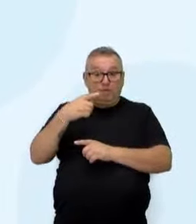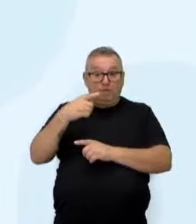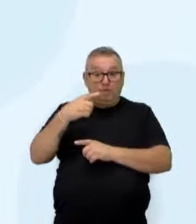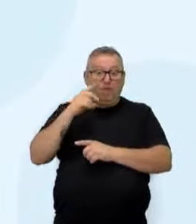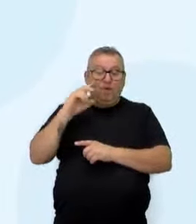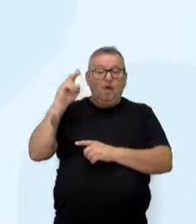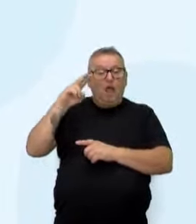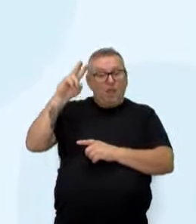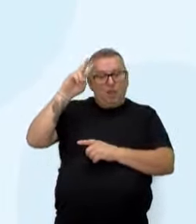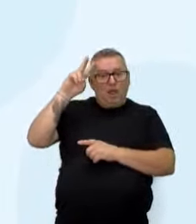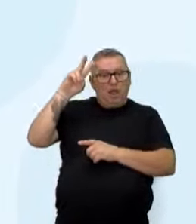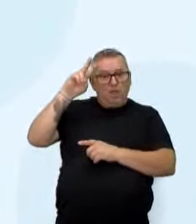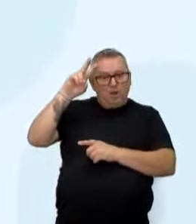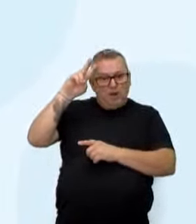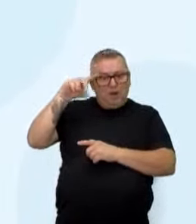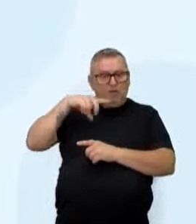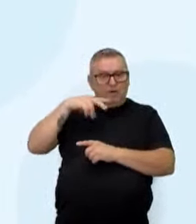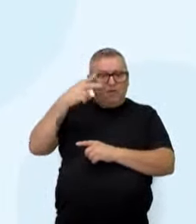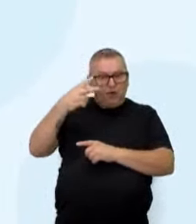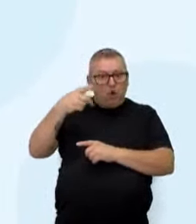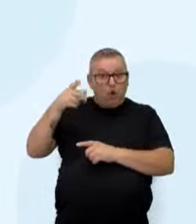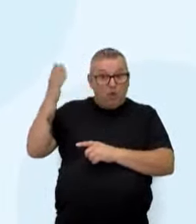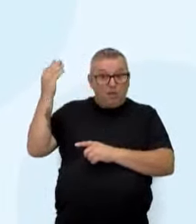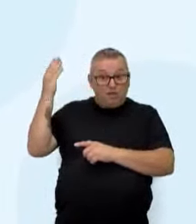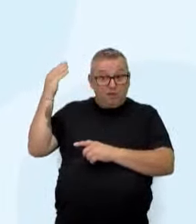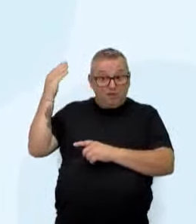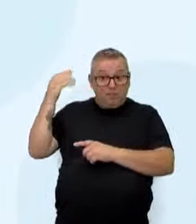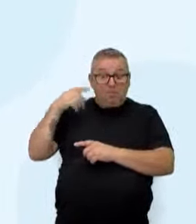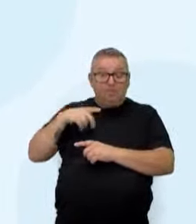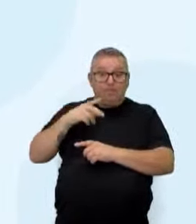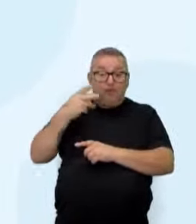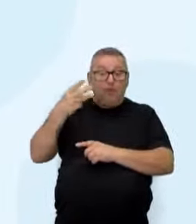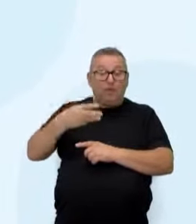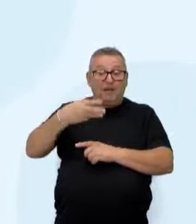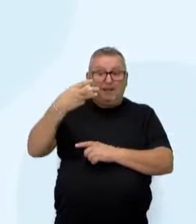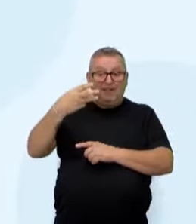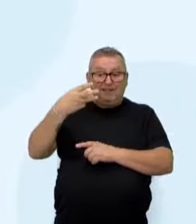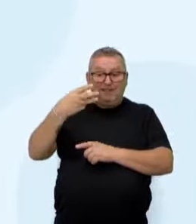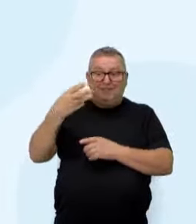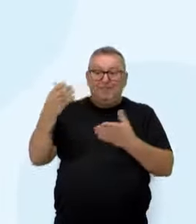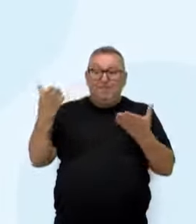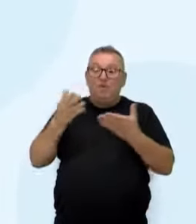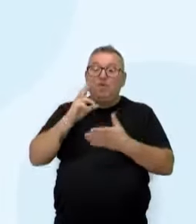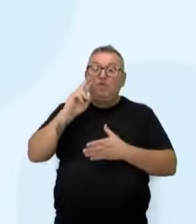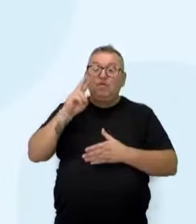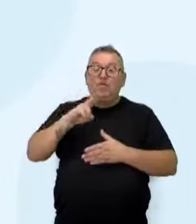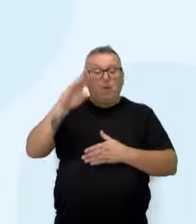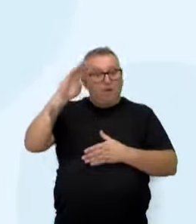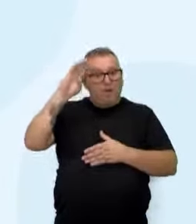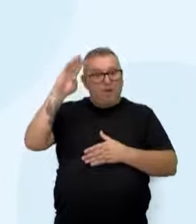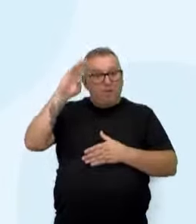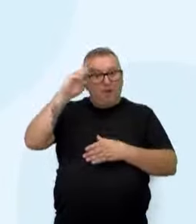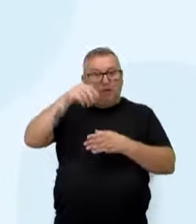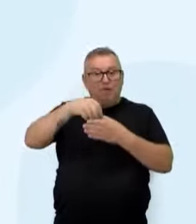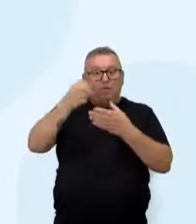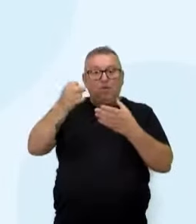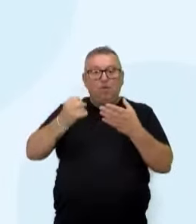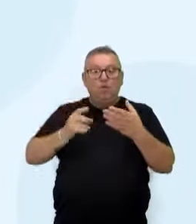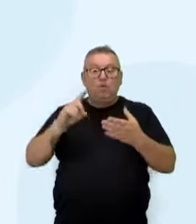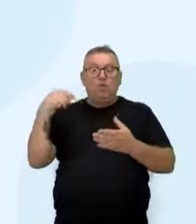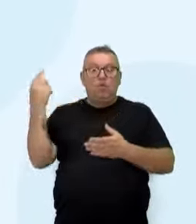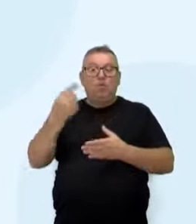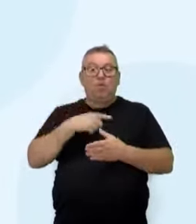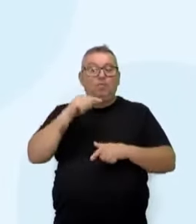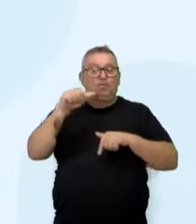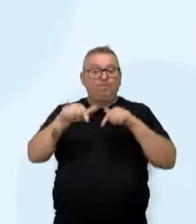a Elis já trouxe, né? Tivemos 2 encontros anteriores, esse é o nosso terceiro, é retomar quais foram os principais conteúdos que nós